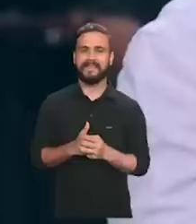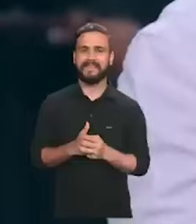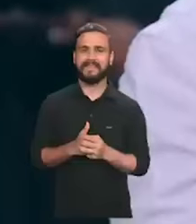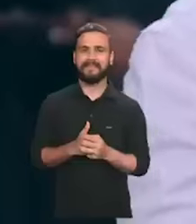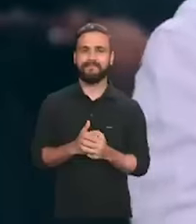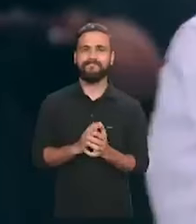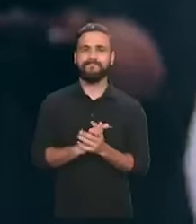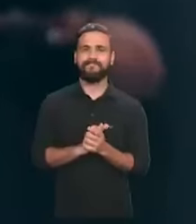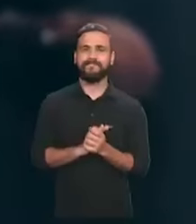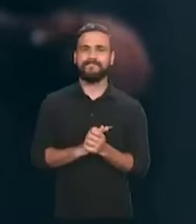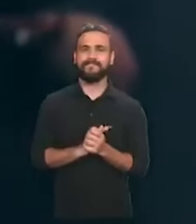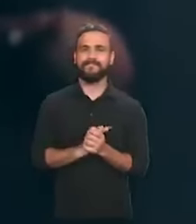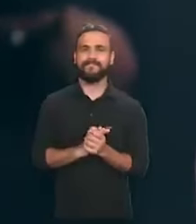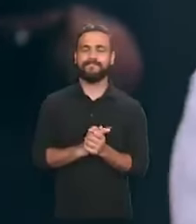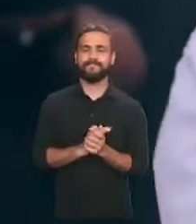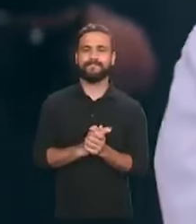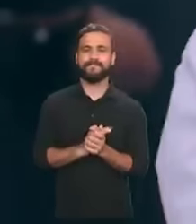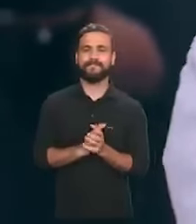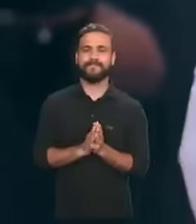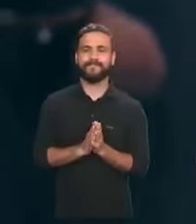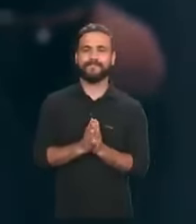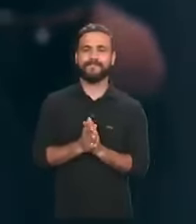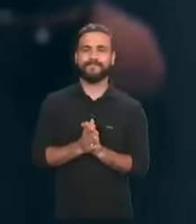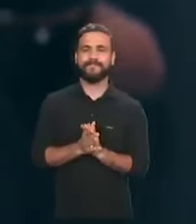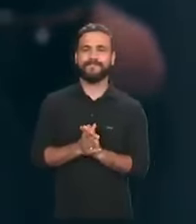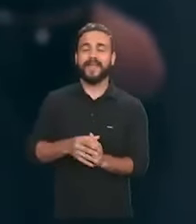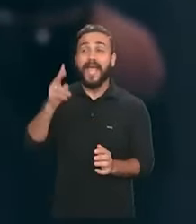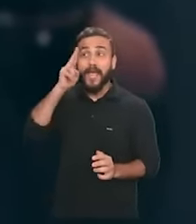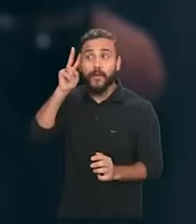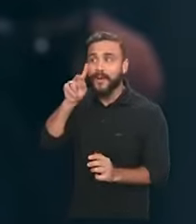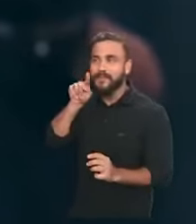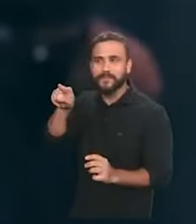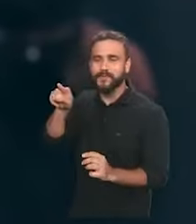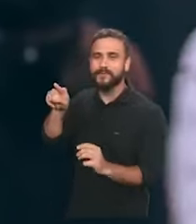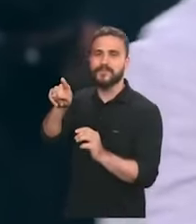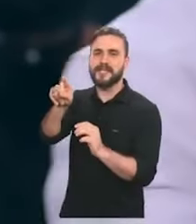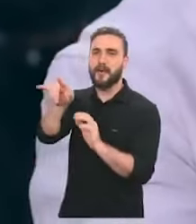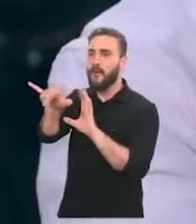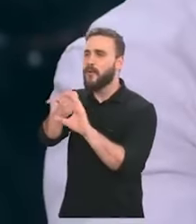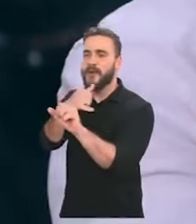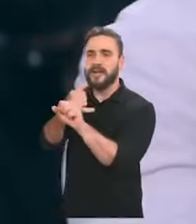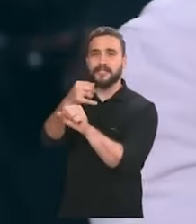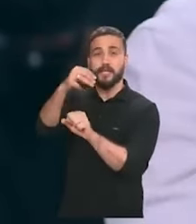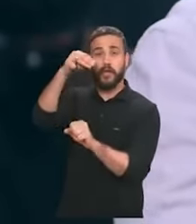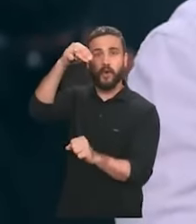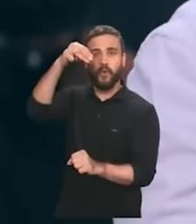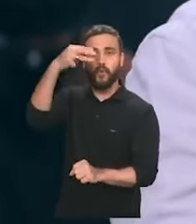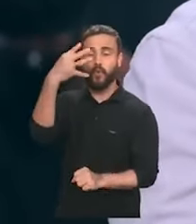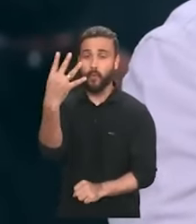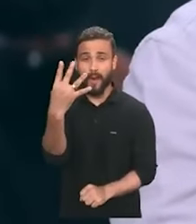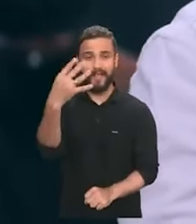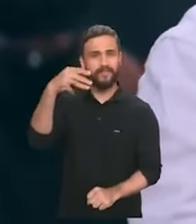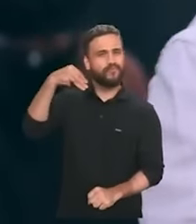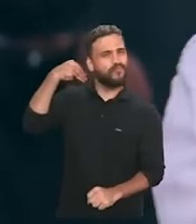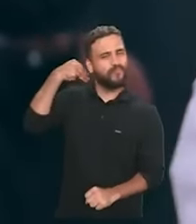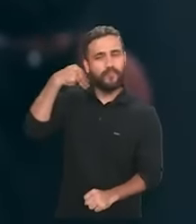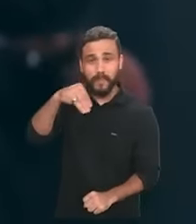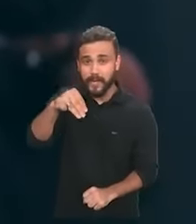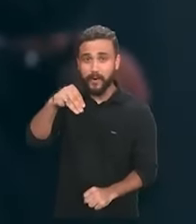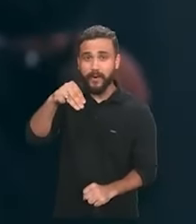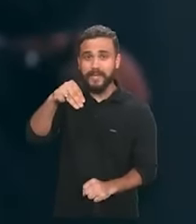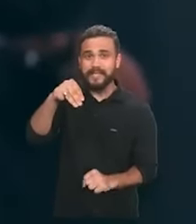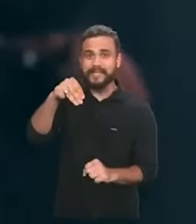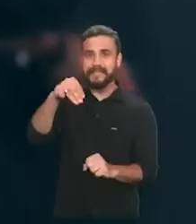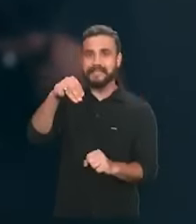bastante tempo. Eu lembro do pulo do canal, de tudo, de 300 mil a quase 4 milhões, ou passou talvez disso hoje, em